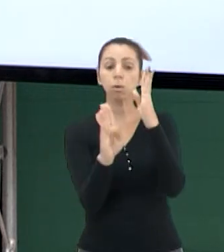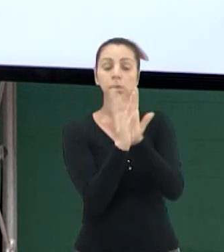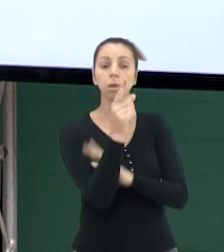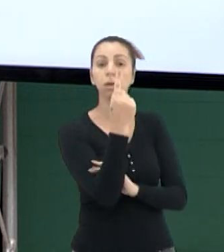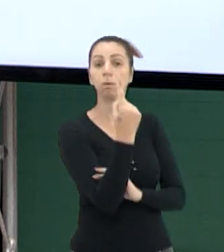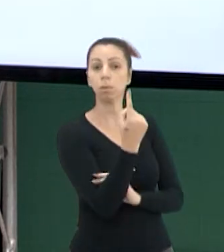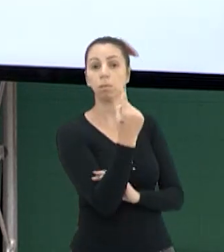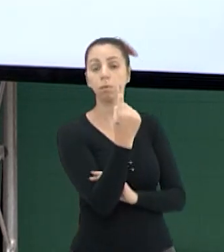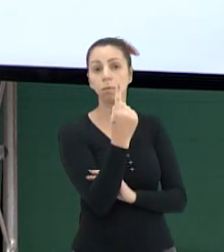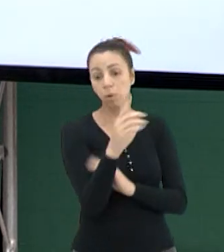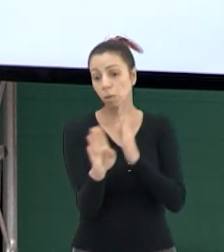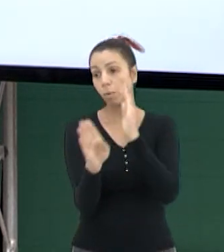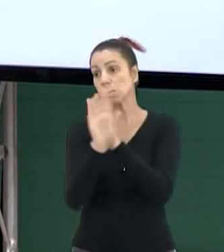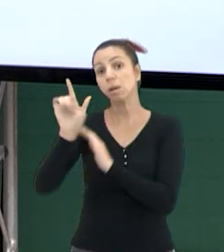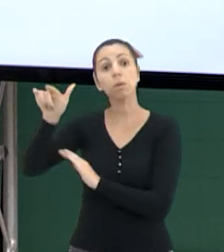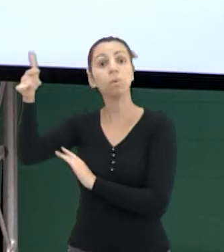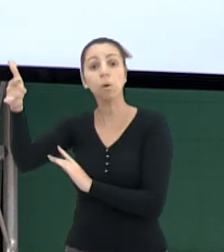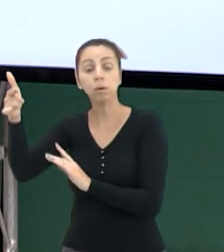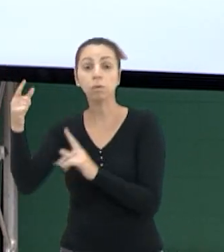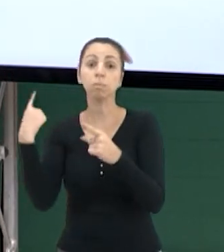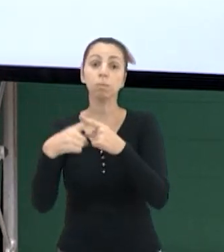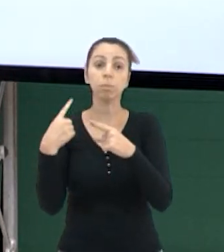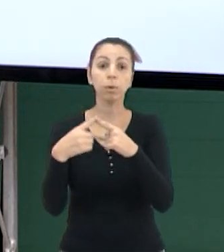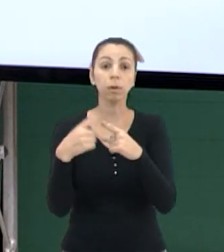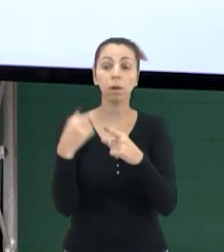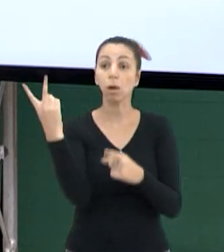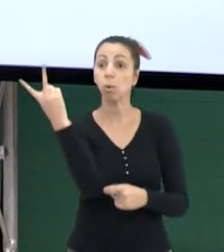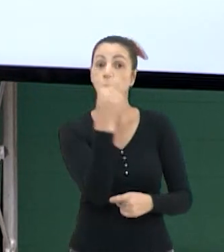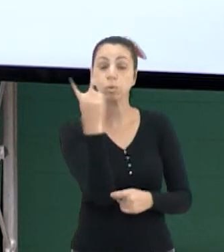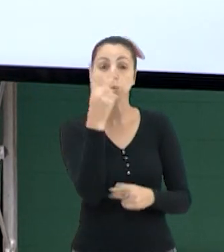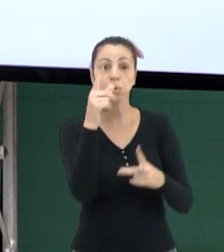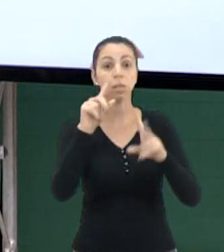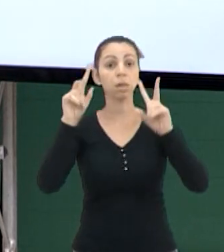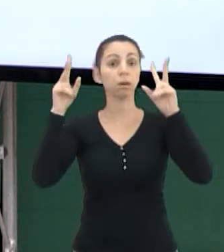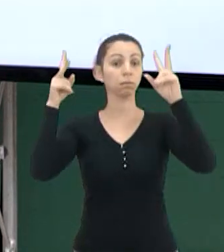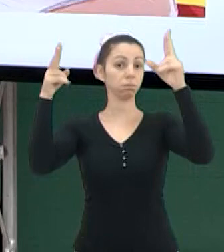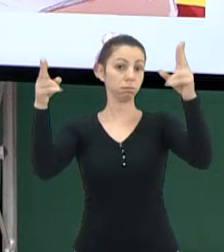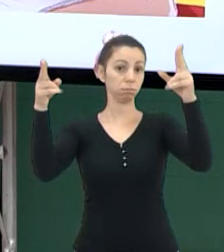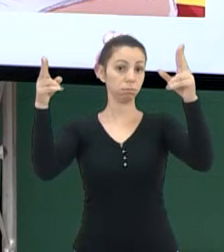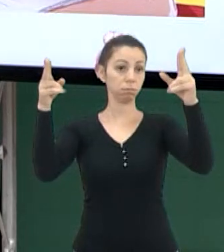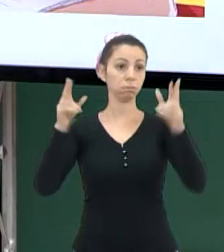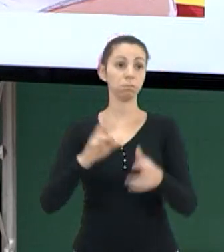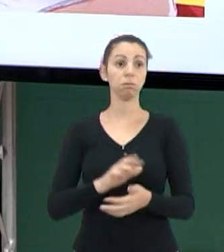achei o valor do outro, porque eles são iguais. Vamos continuar?